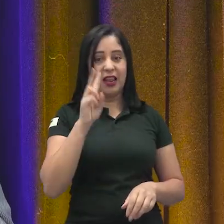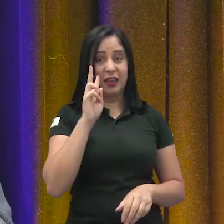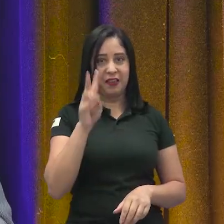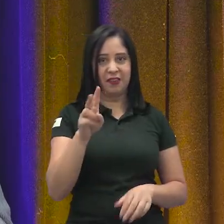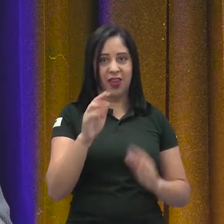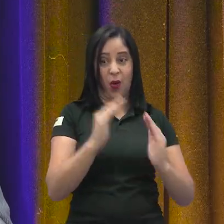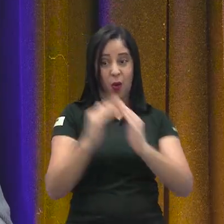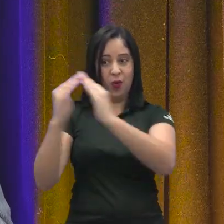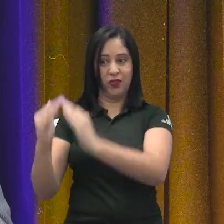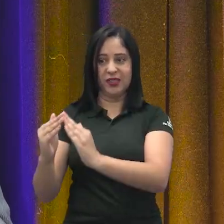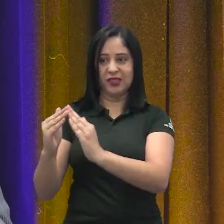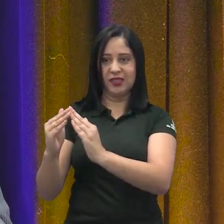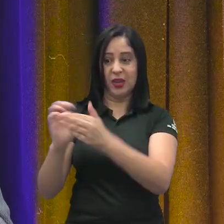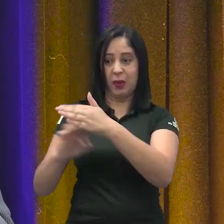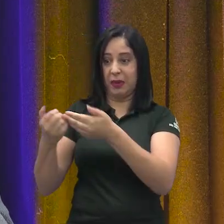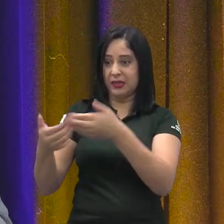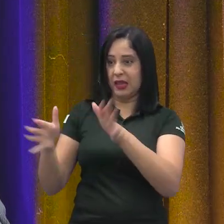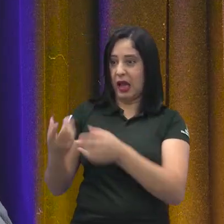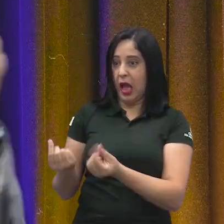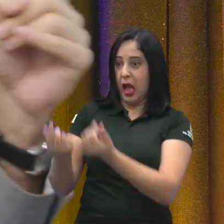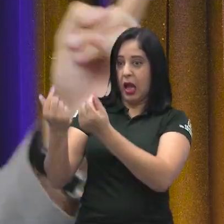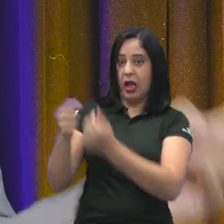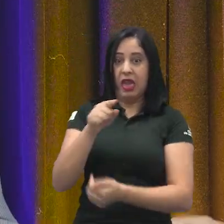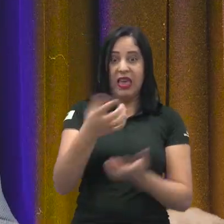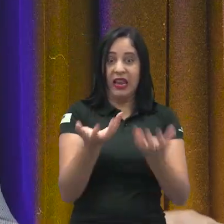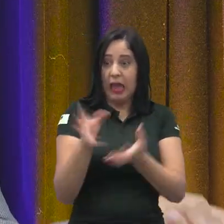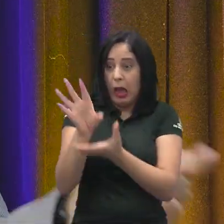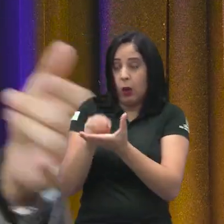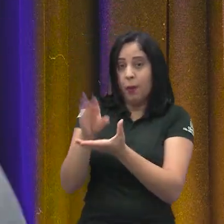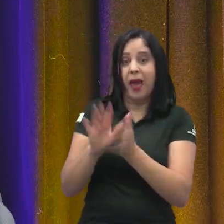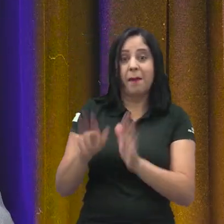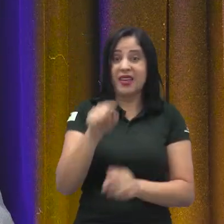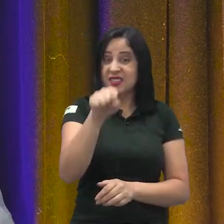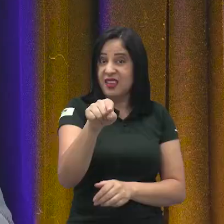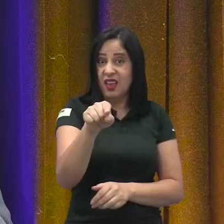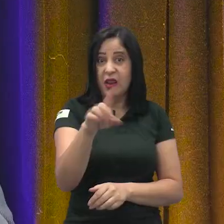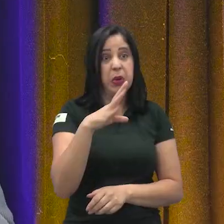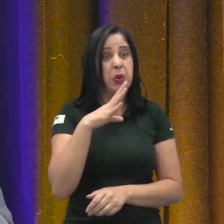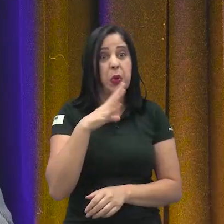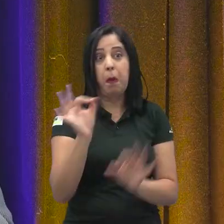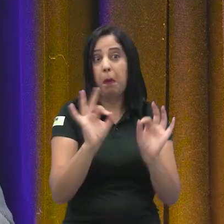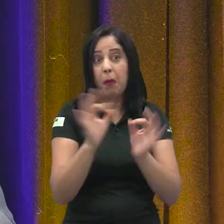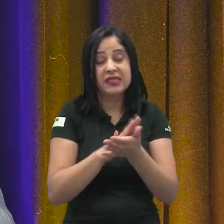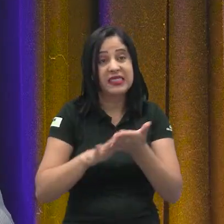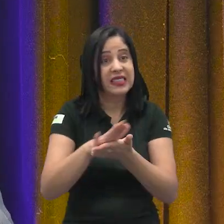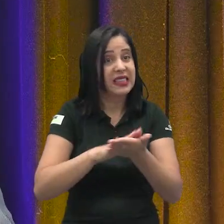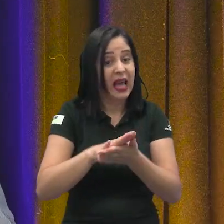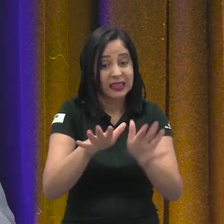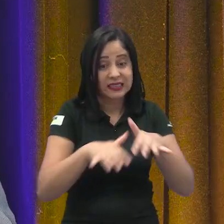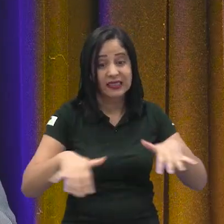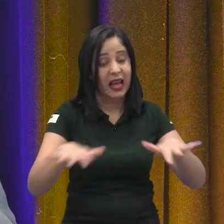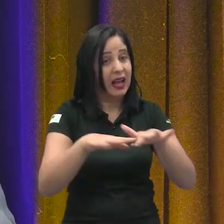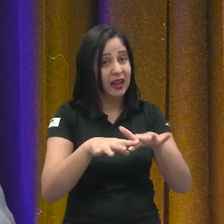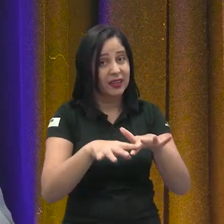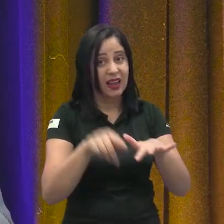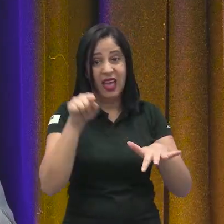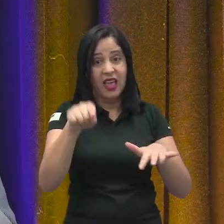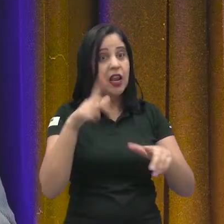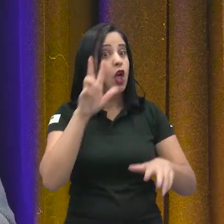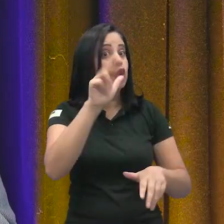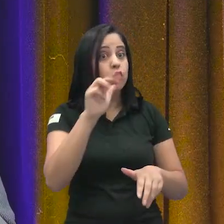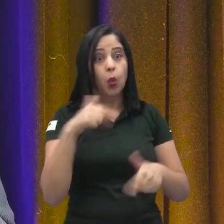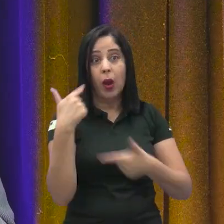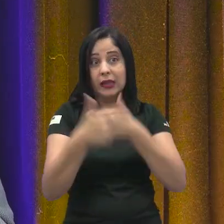que abriu um negócio e ganhou dinheiro, ele quer abrir também. Só que ele não conhece nada do setor, ele não estudou o setor, ele